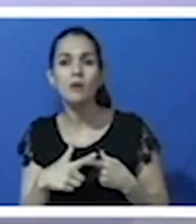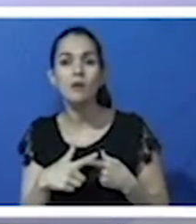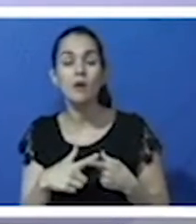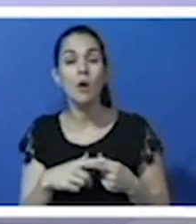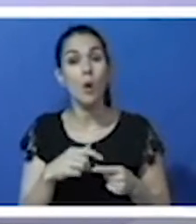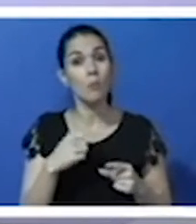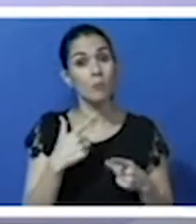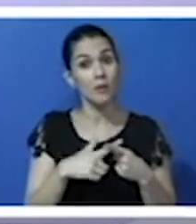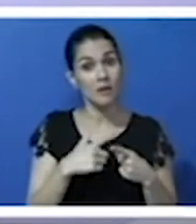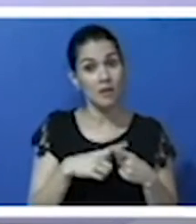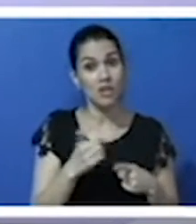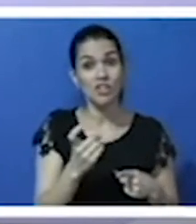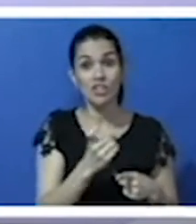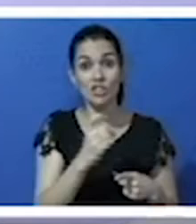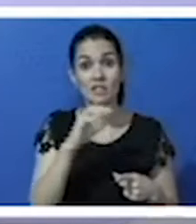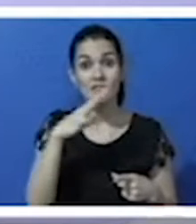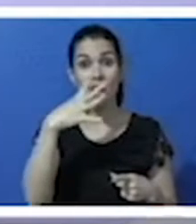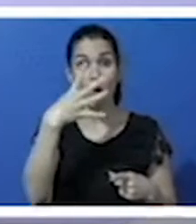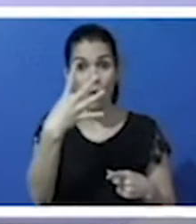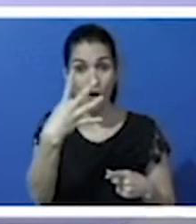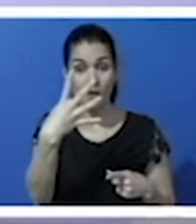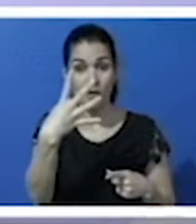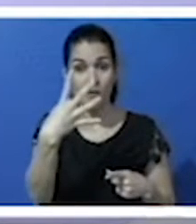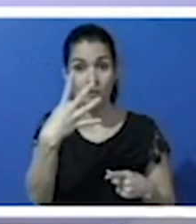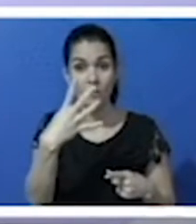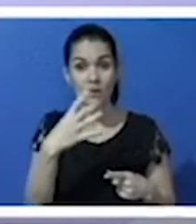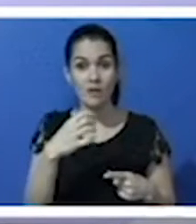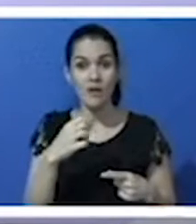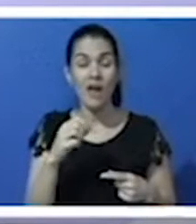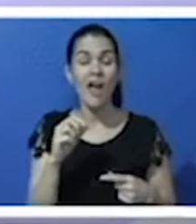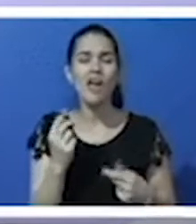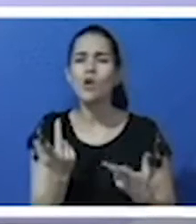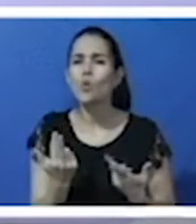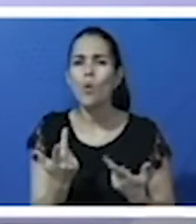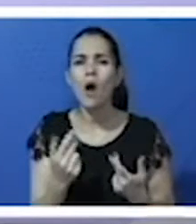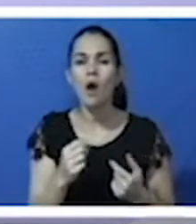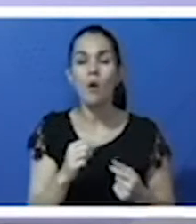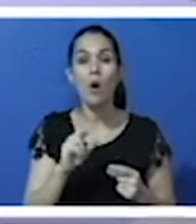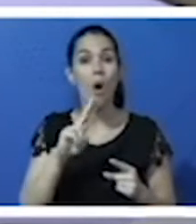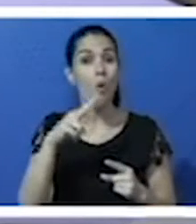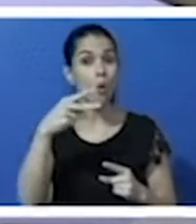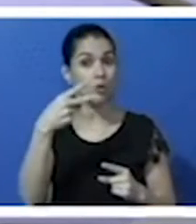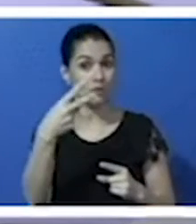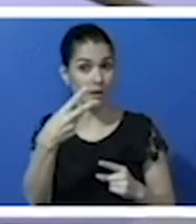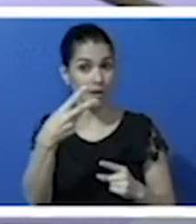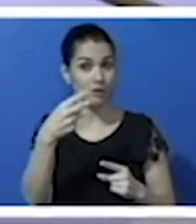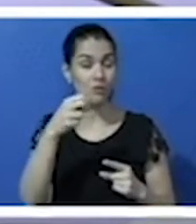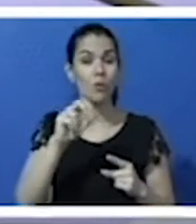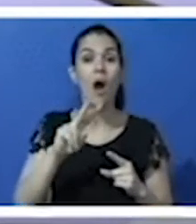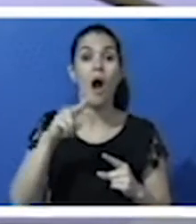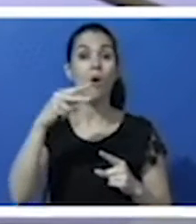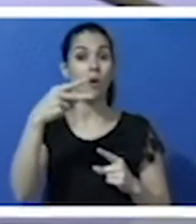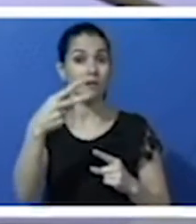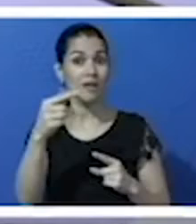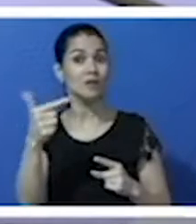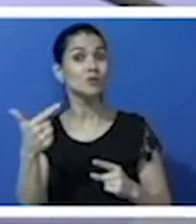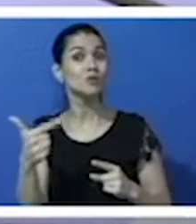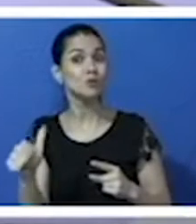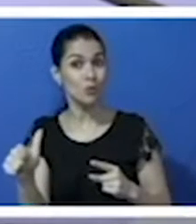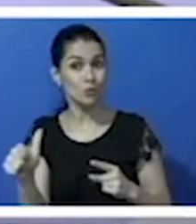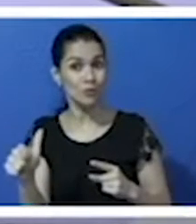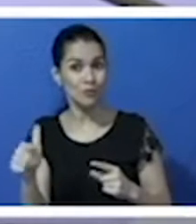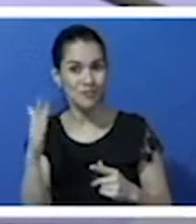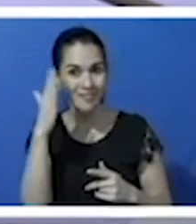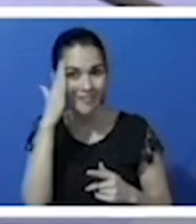quarta é o x à quarta é a mesma coisa que x elevado ao quadrado e elevado ao quadrado. Então, x elevado ao